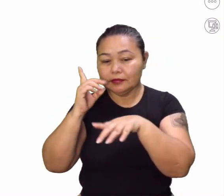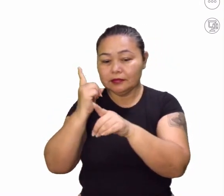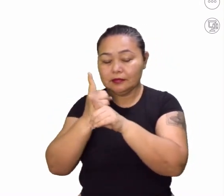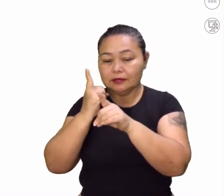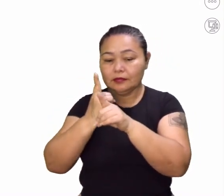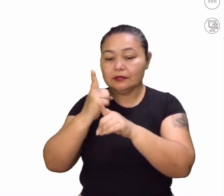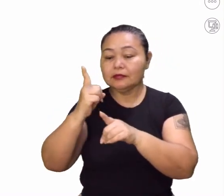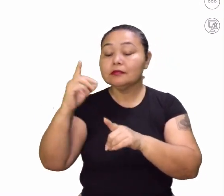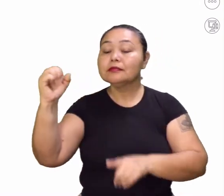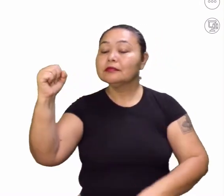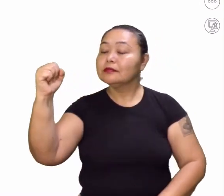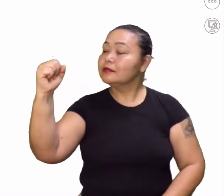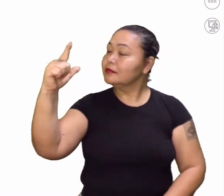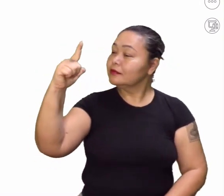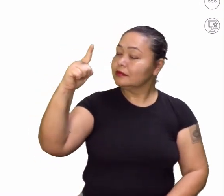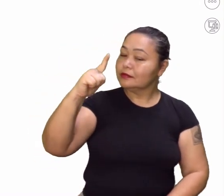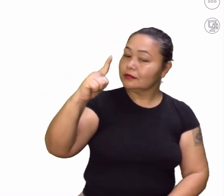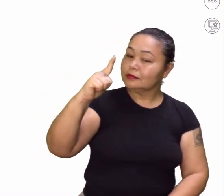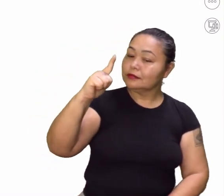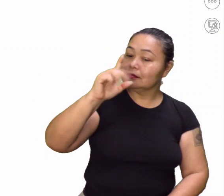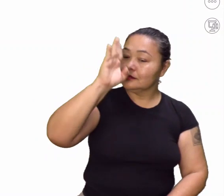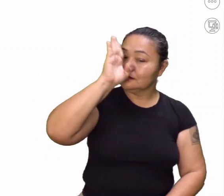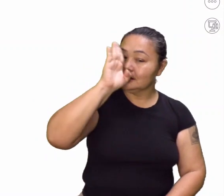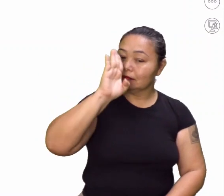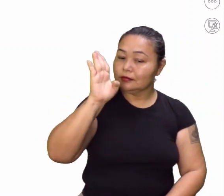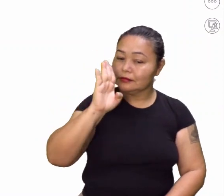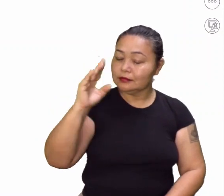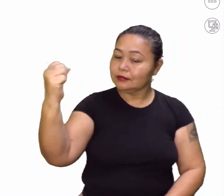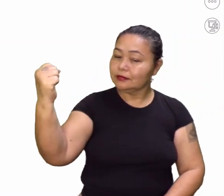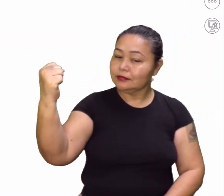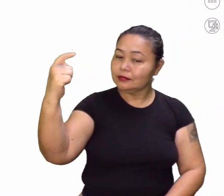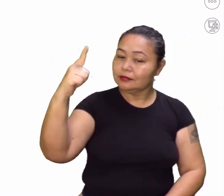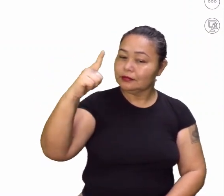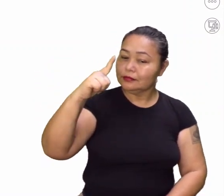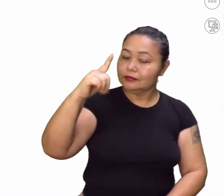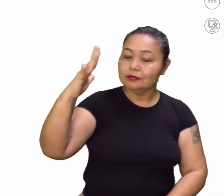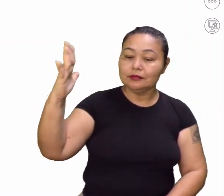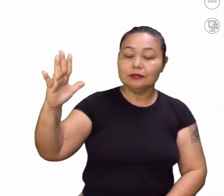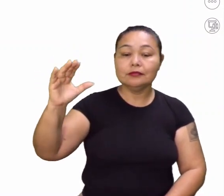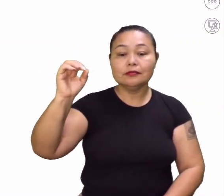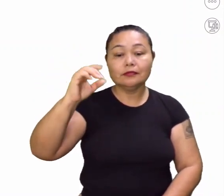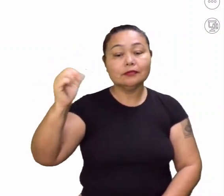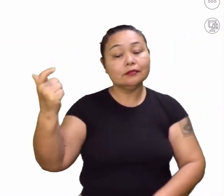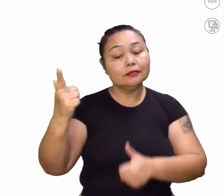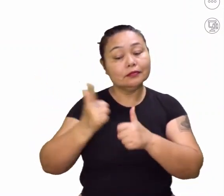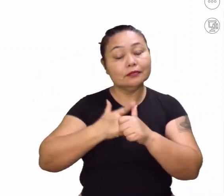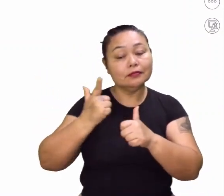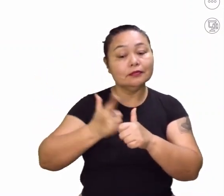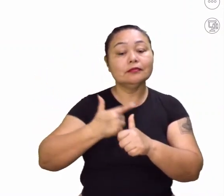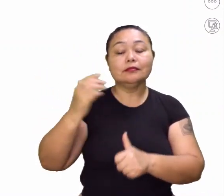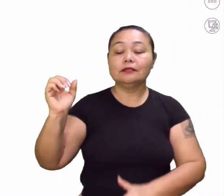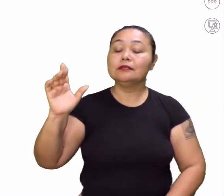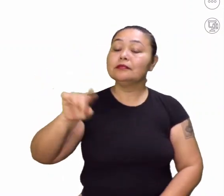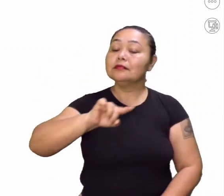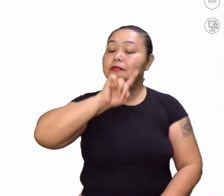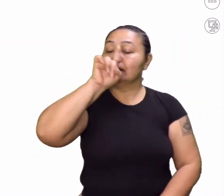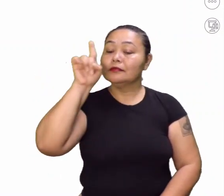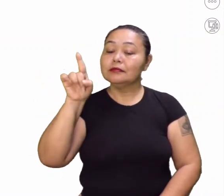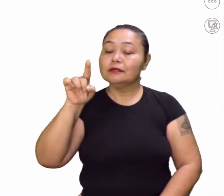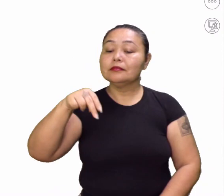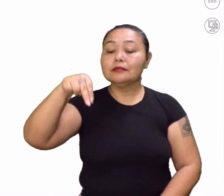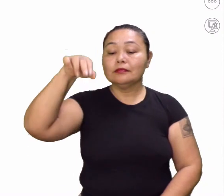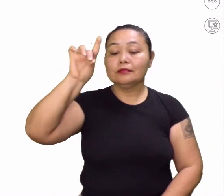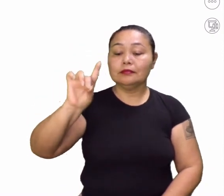nascer o Sol primeiramente no Brasil, hein? O Sol vai nascer primeiramente no Brasil. Lá no